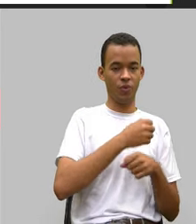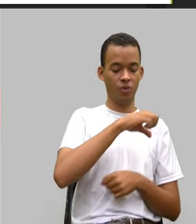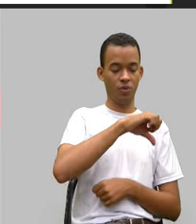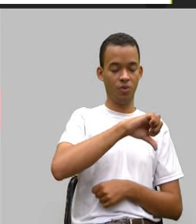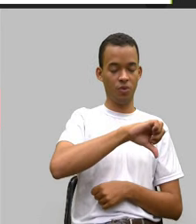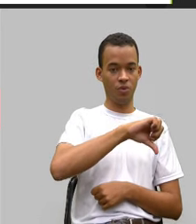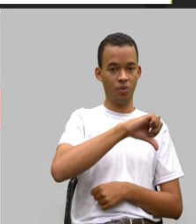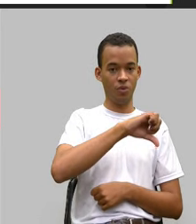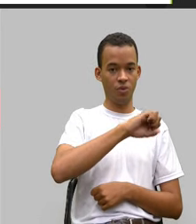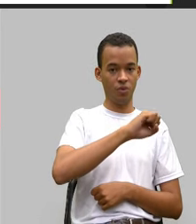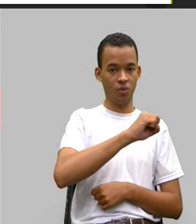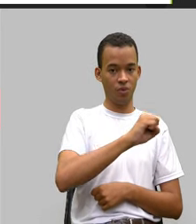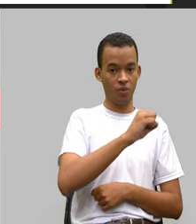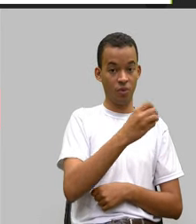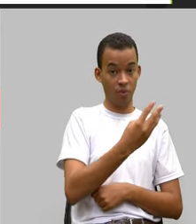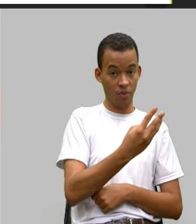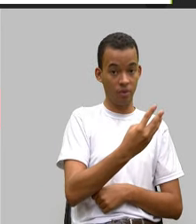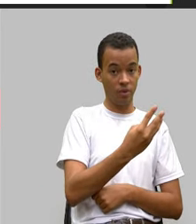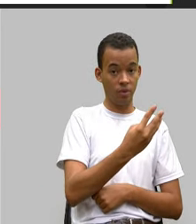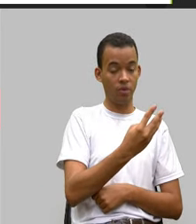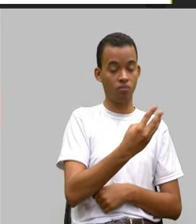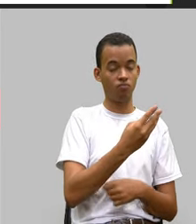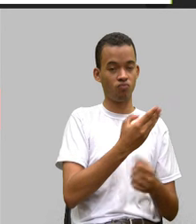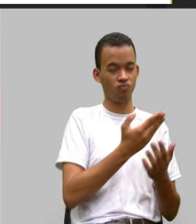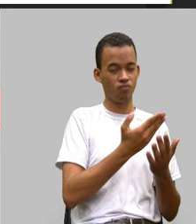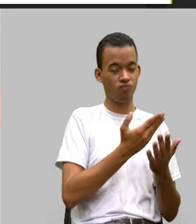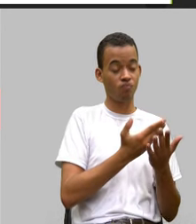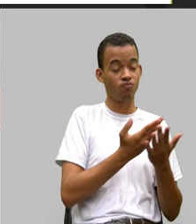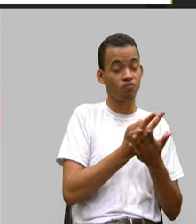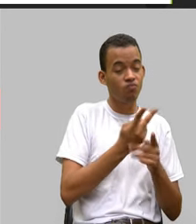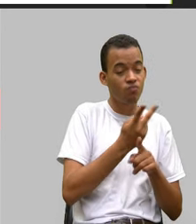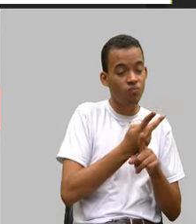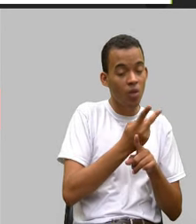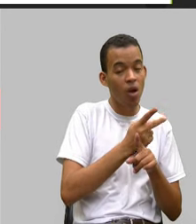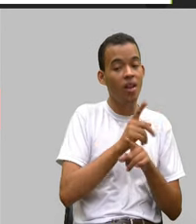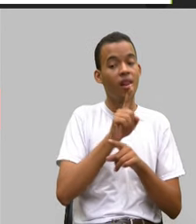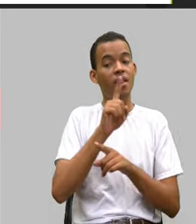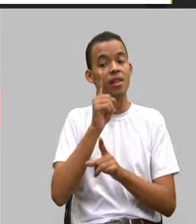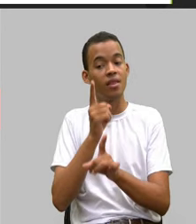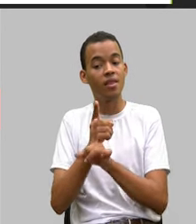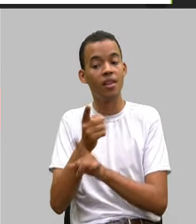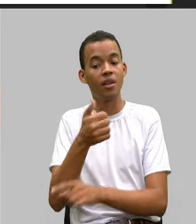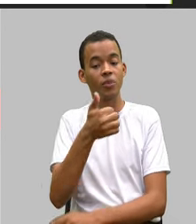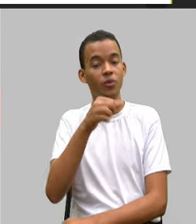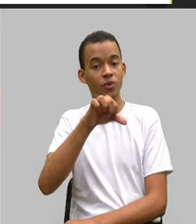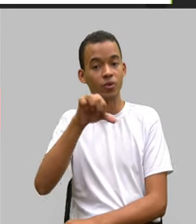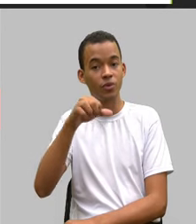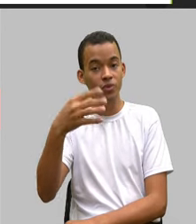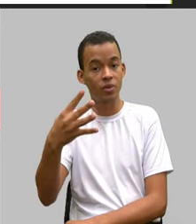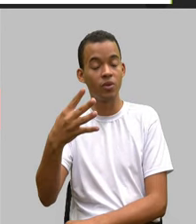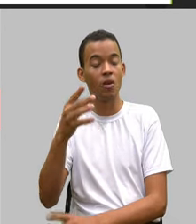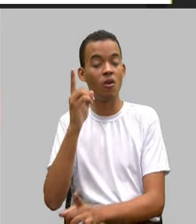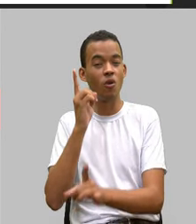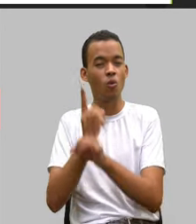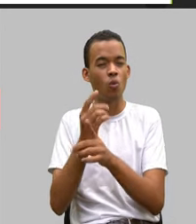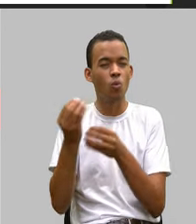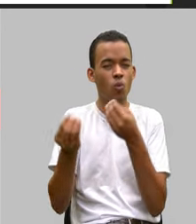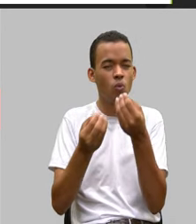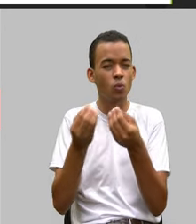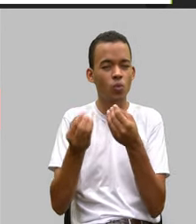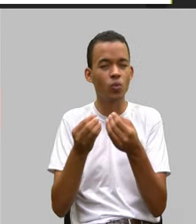94 então existem receptores canabinoides canabinoides são neurotransmissores